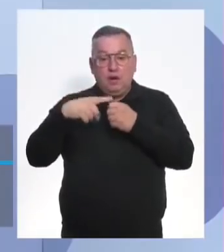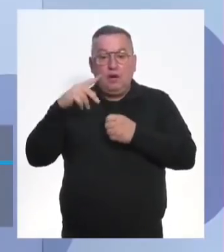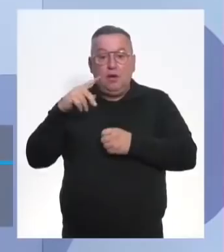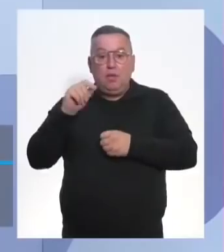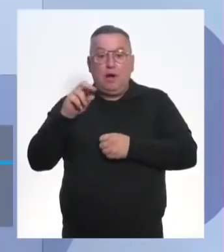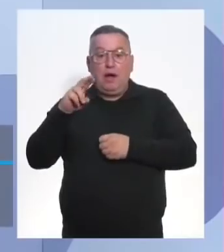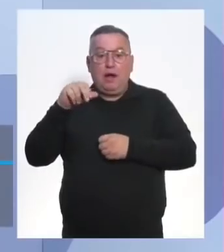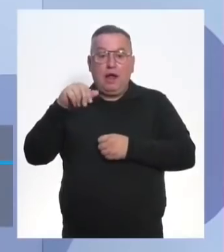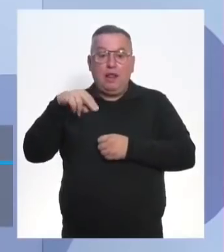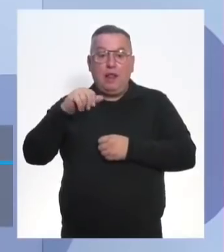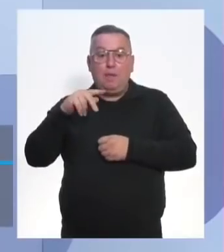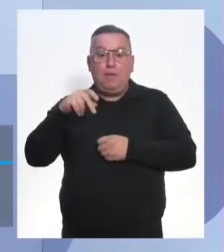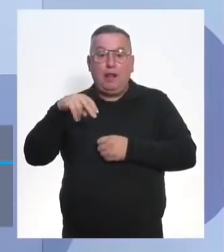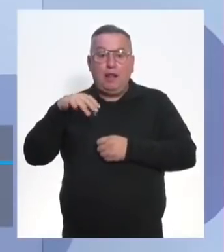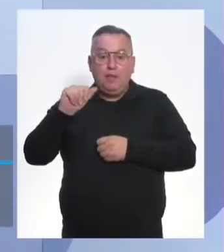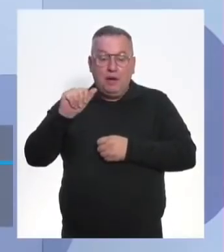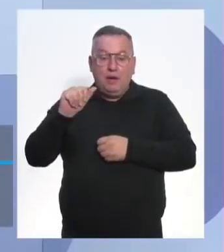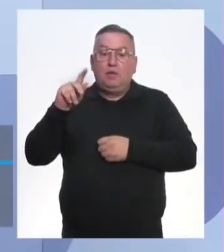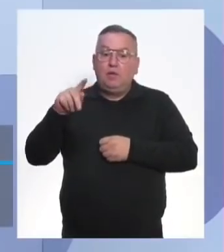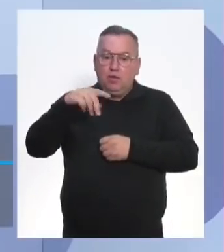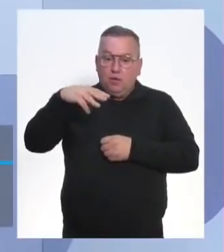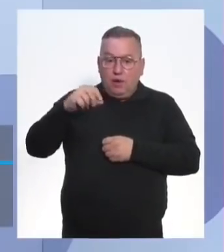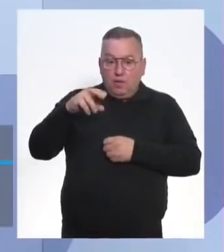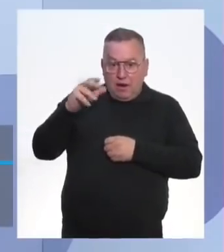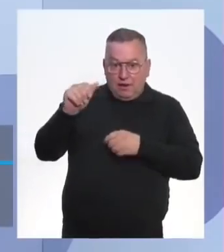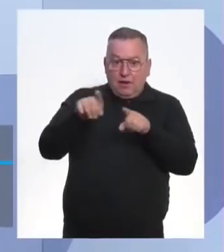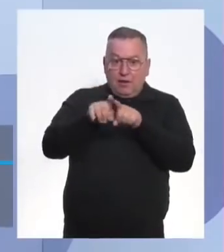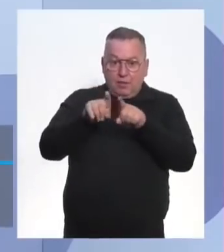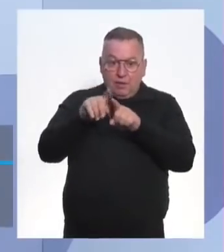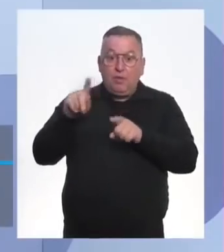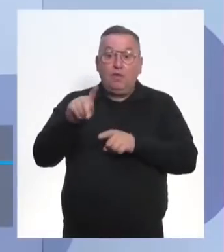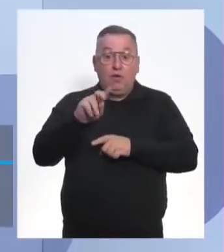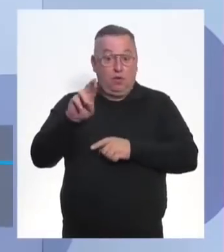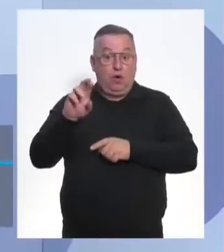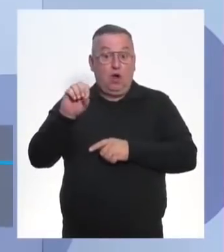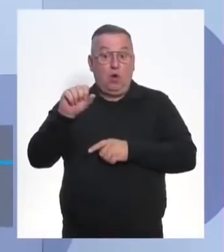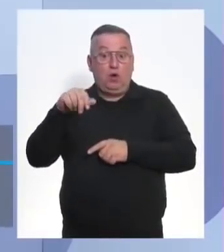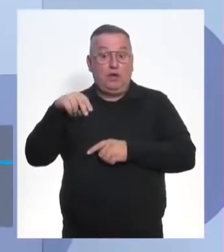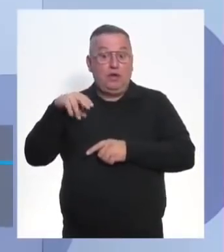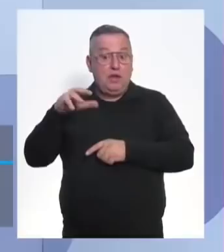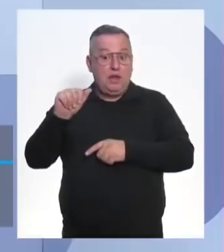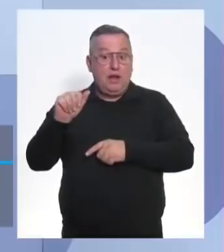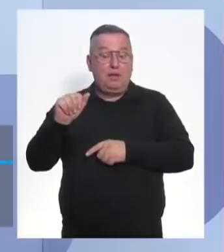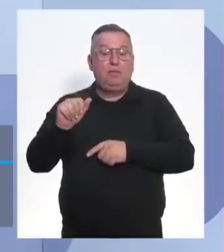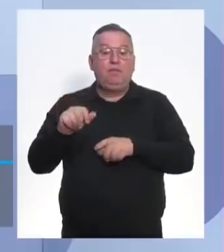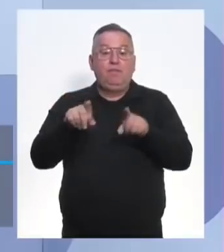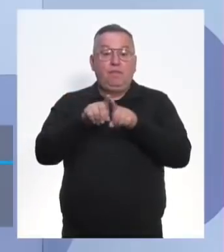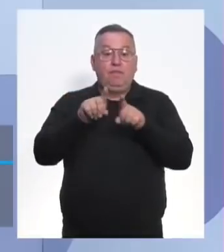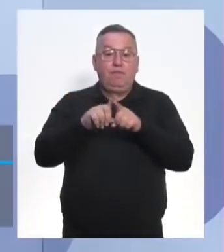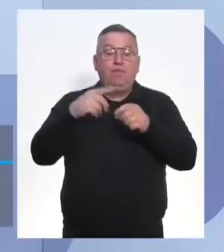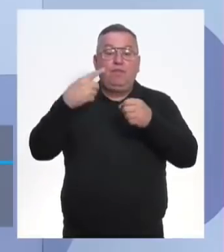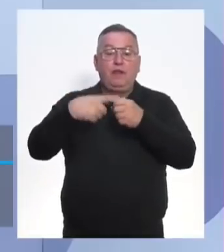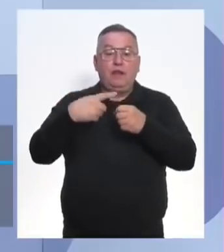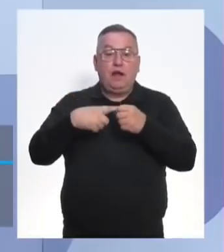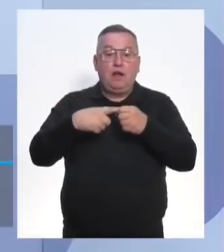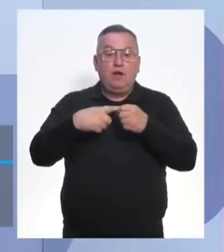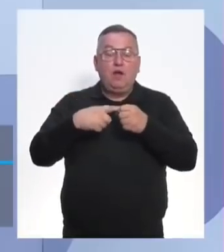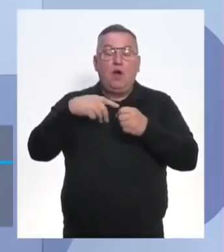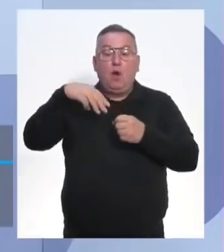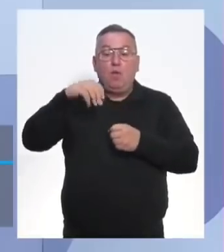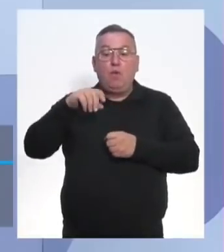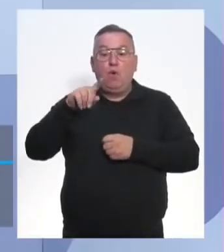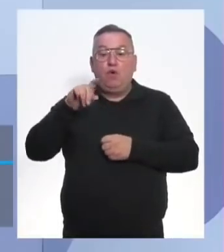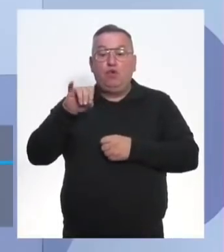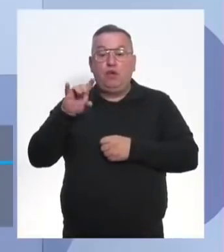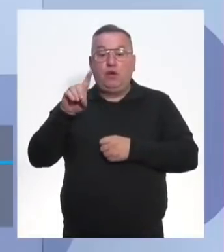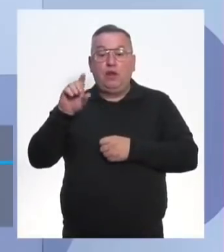professora Márcia Cristina. Da Escola José Quirino também tem a professora Rosana, viu? Boa! Tem de Mogi das Cruzes, a